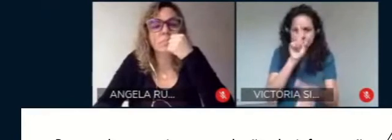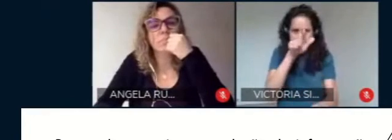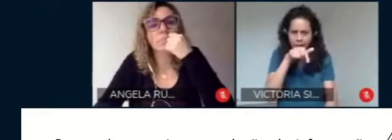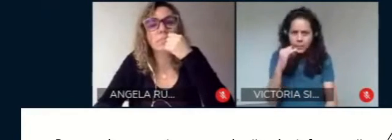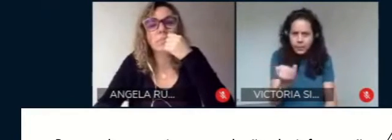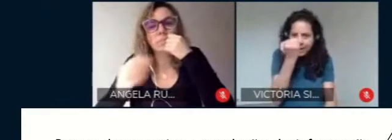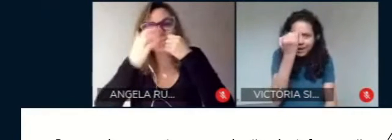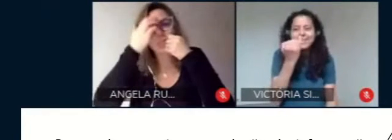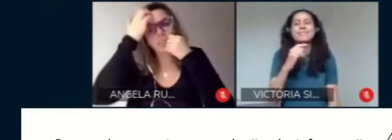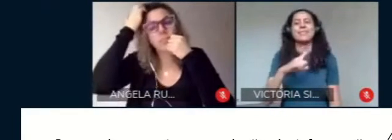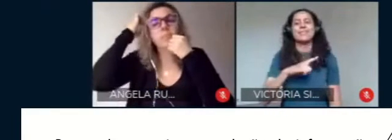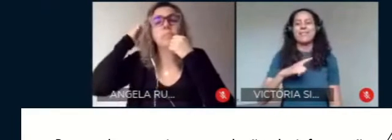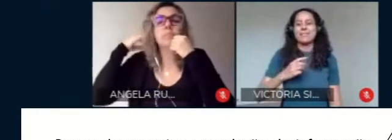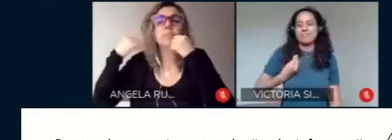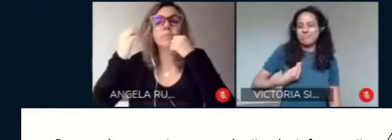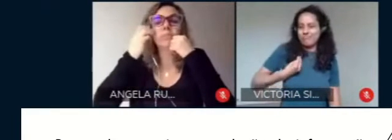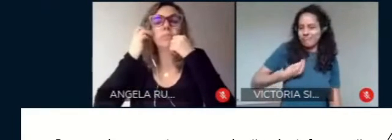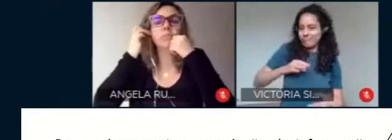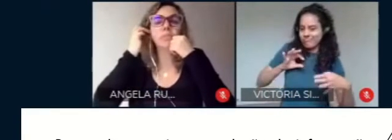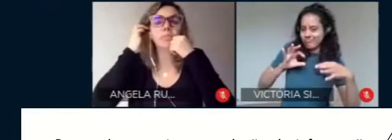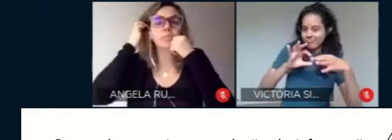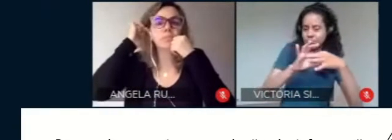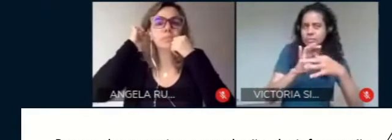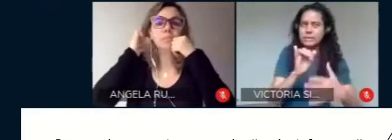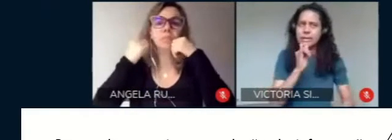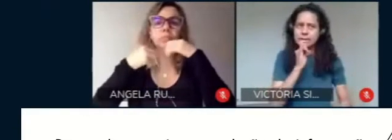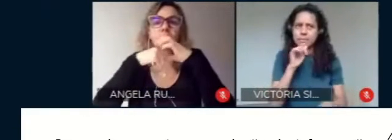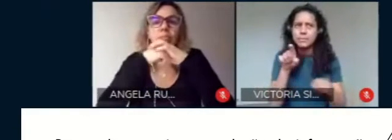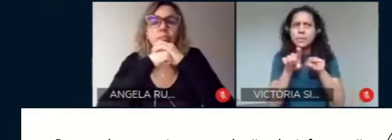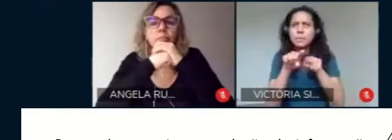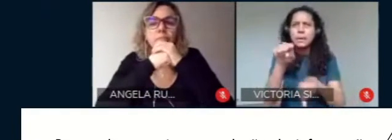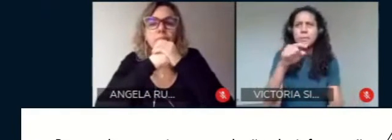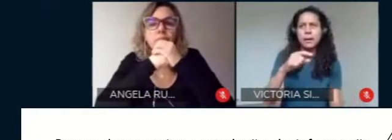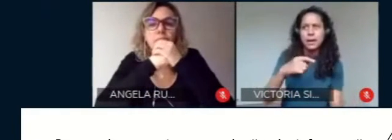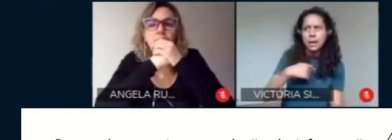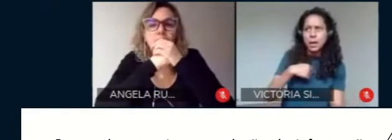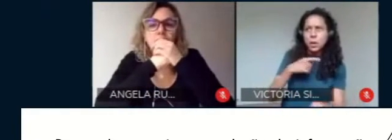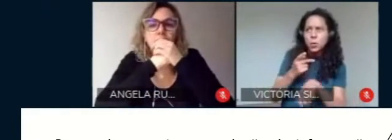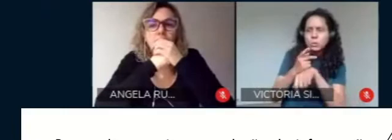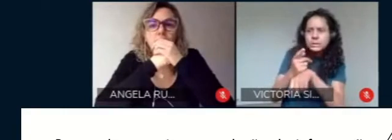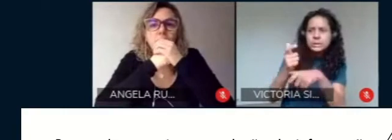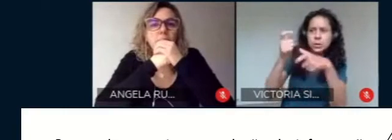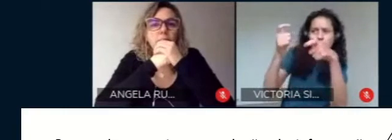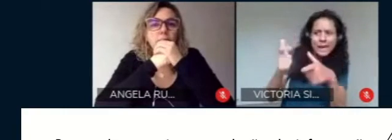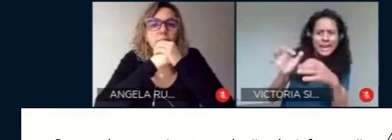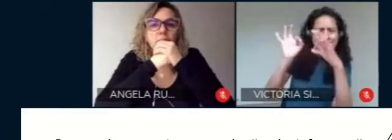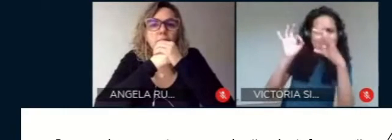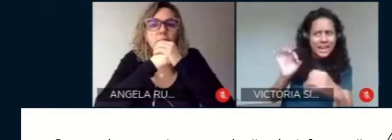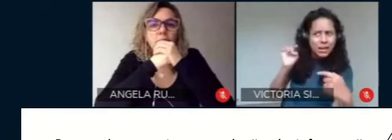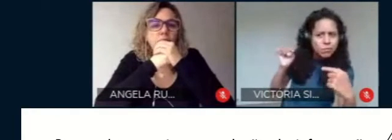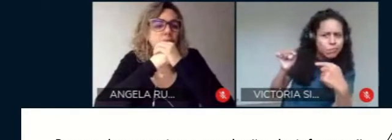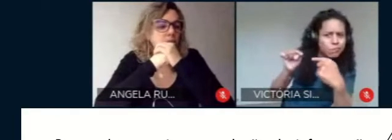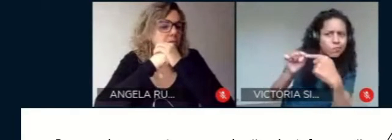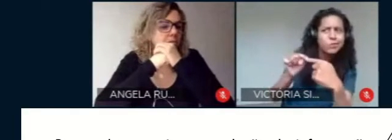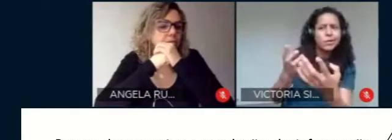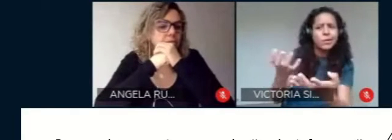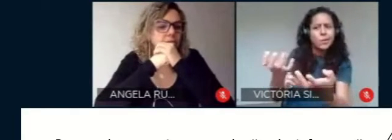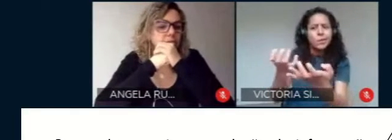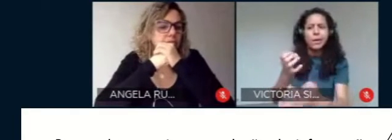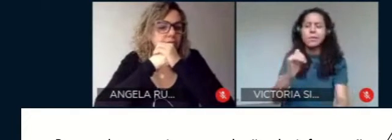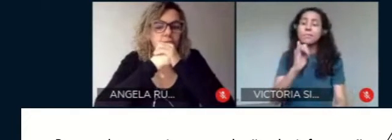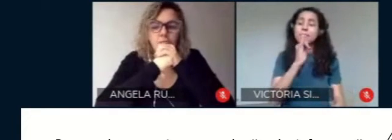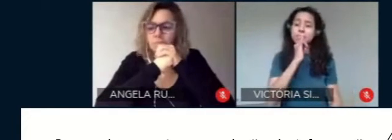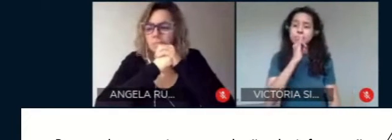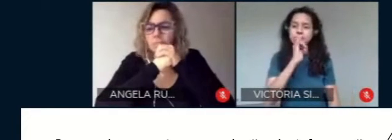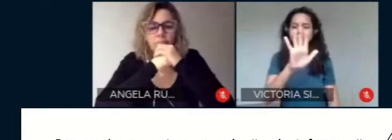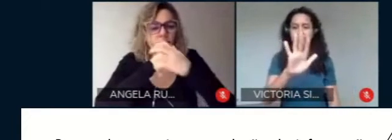assim e também vai buscar, estou indo no lugar certo para procurar informação. Por exemplo, se eu preciso